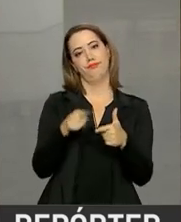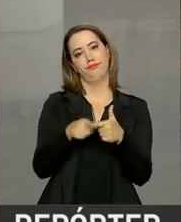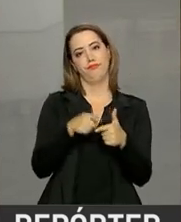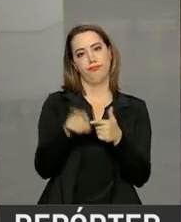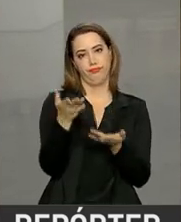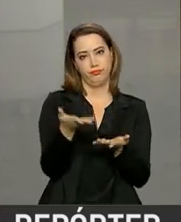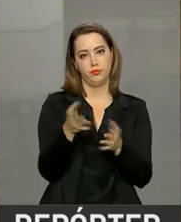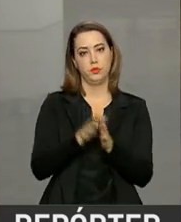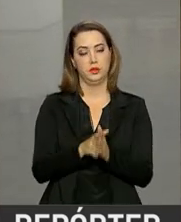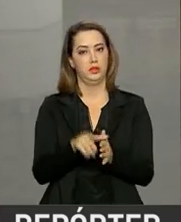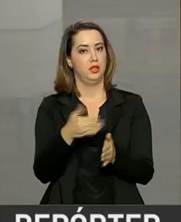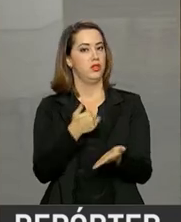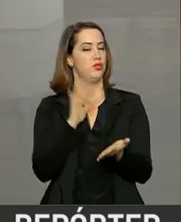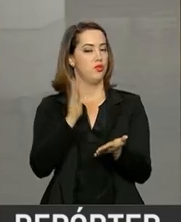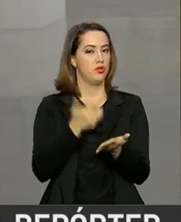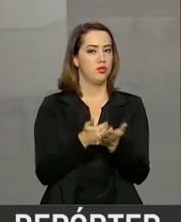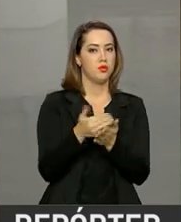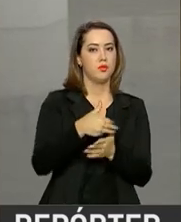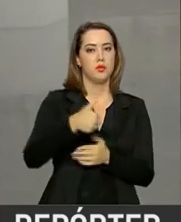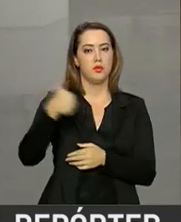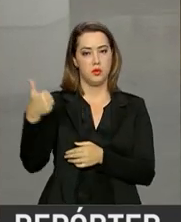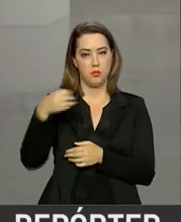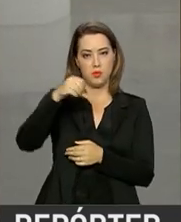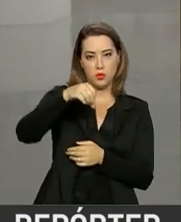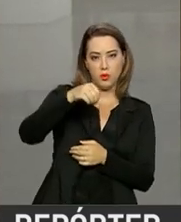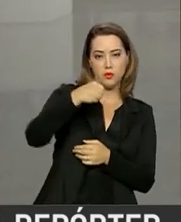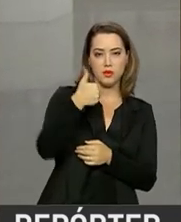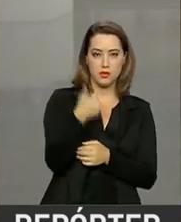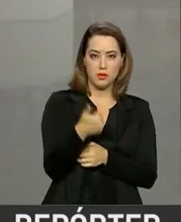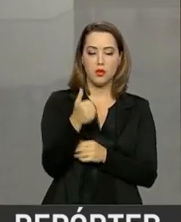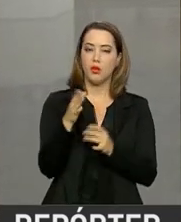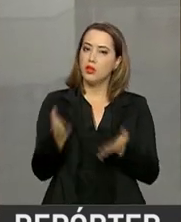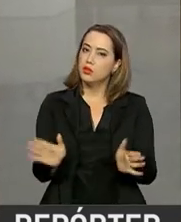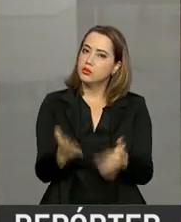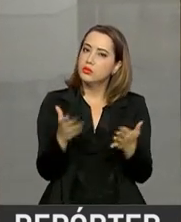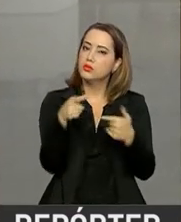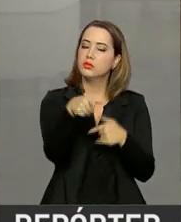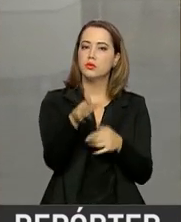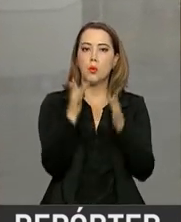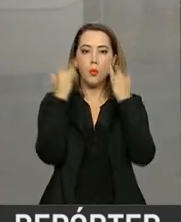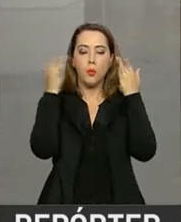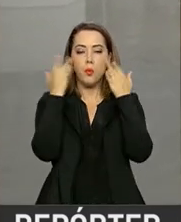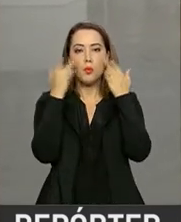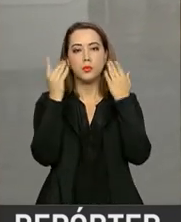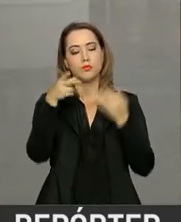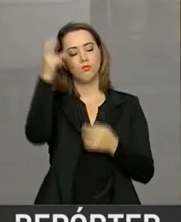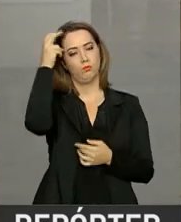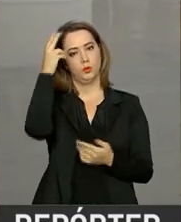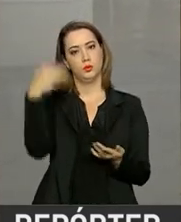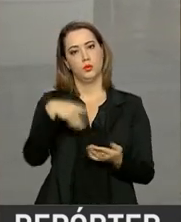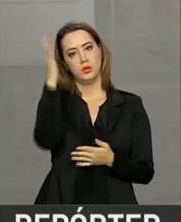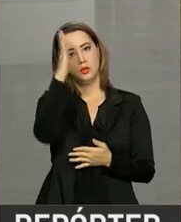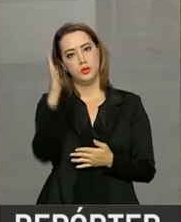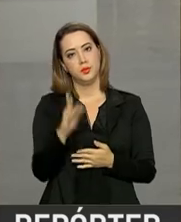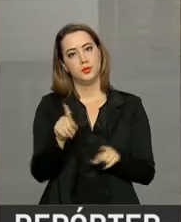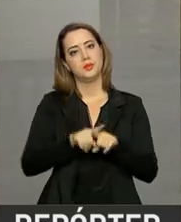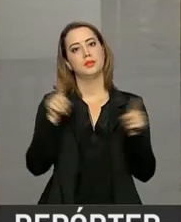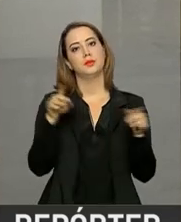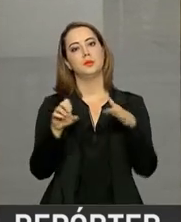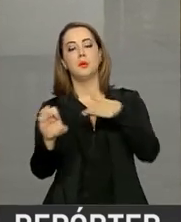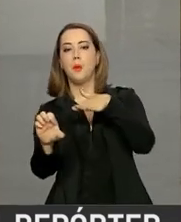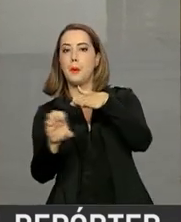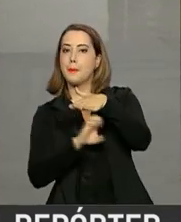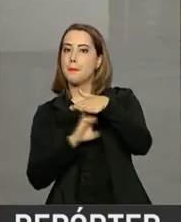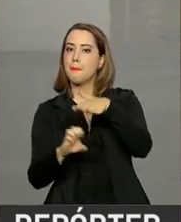criada em 1991 e incentiva a produção artística e cultural no país ao invés das empresas recolherem